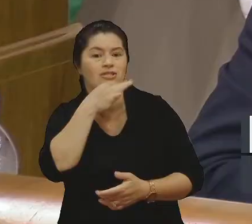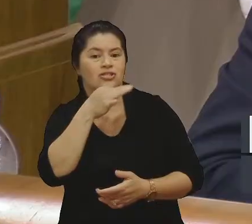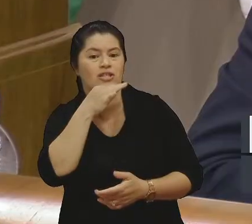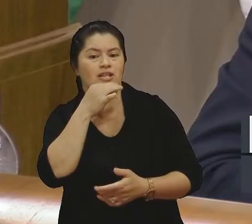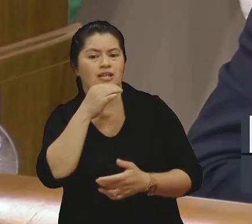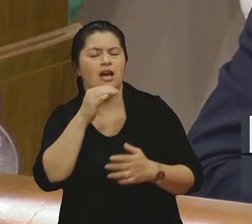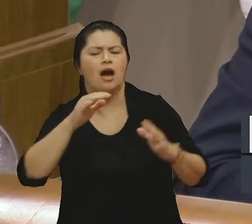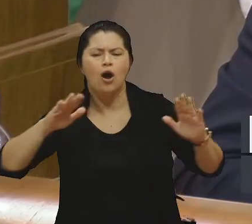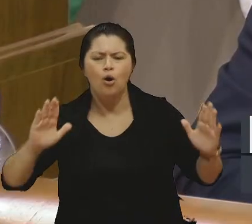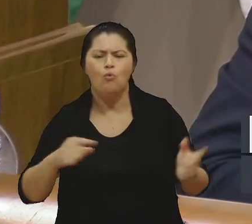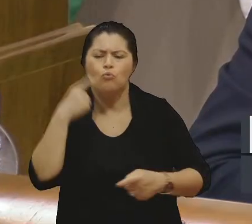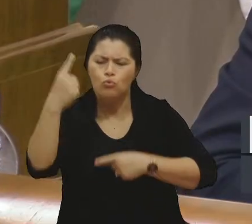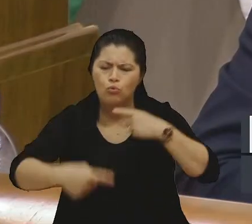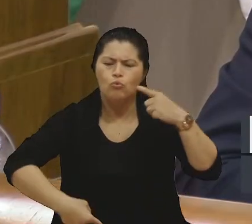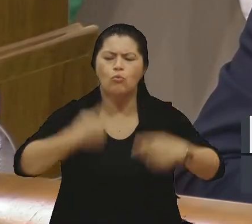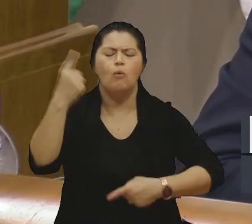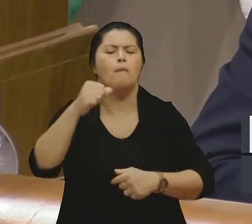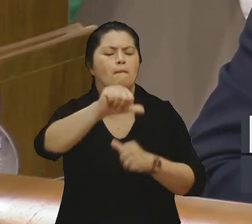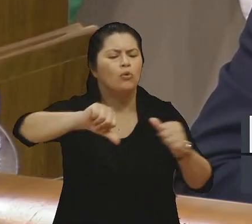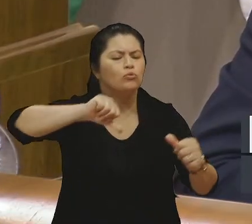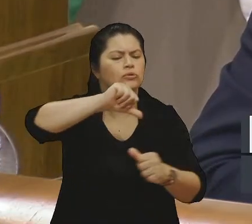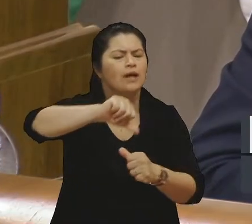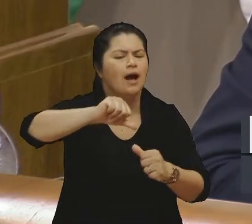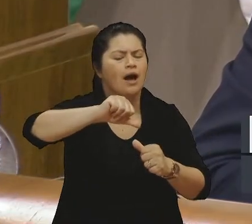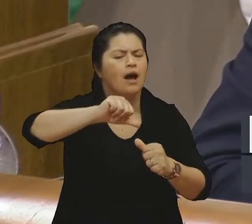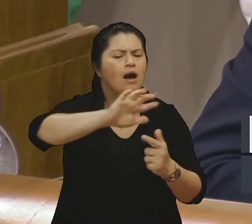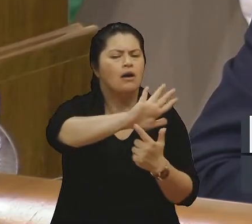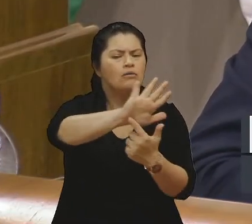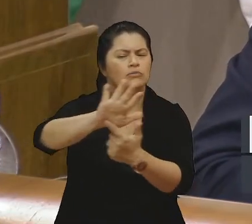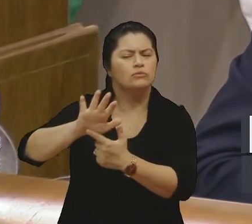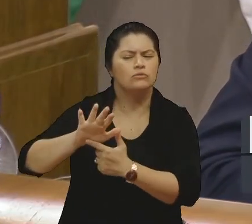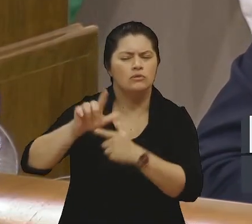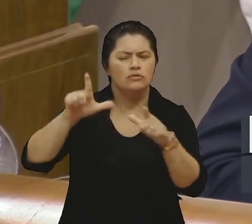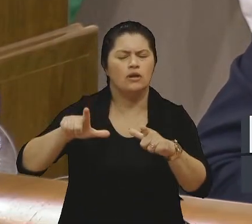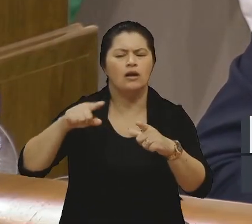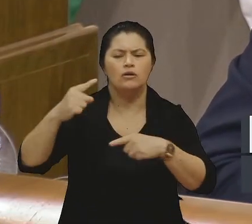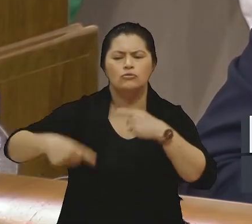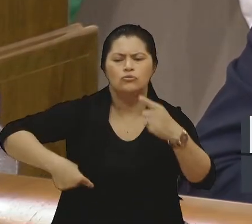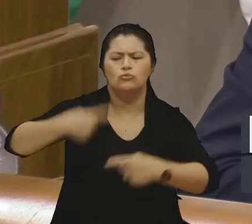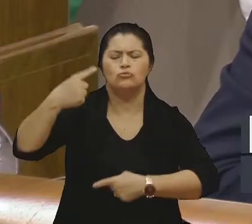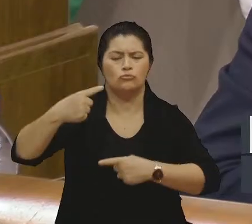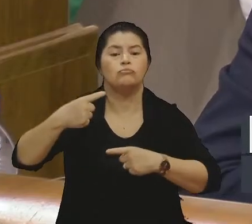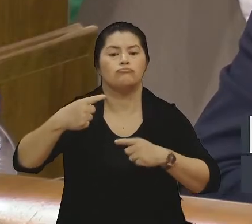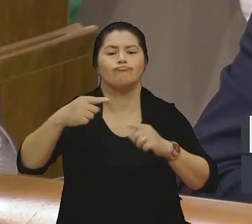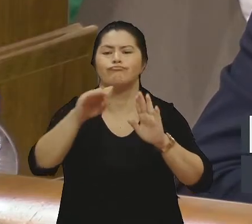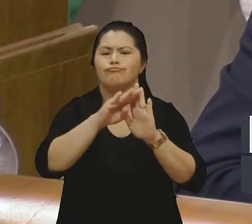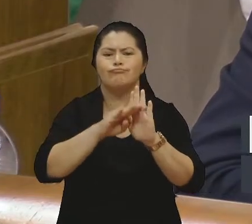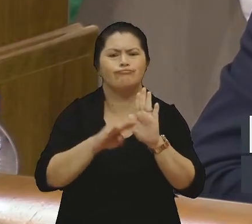merecido e a gente vai mudar esse cenário de... Né, a estatística no Brasil ela é terrível.